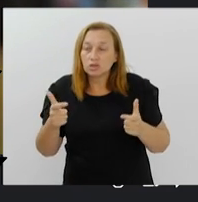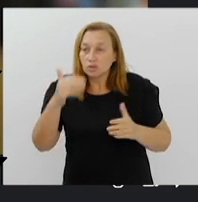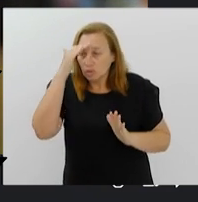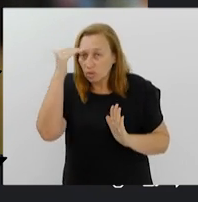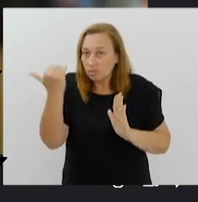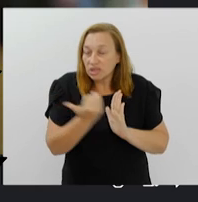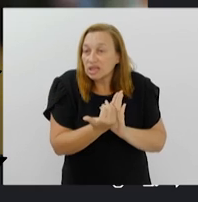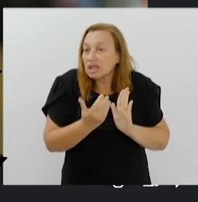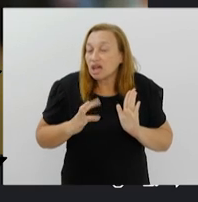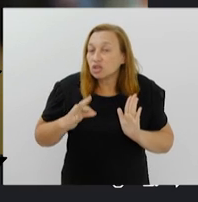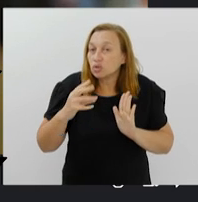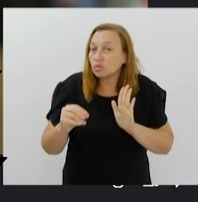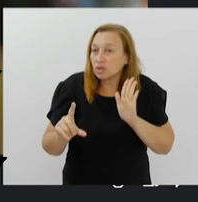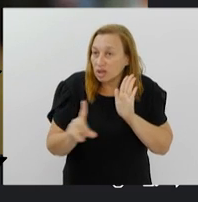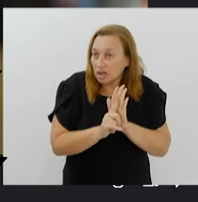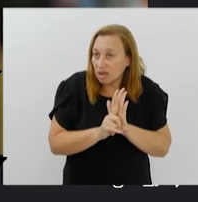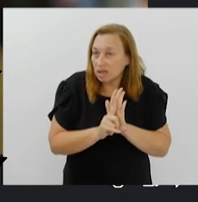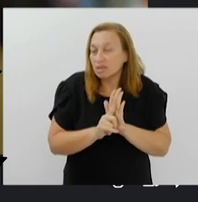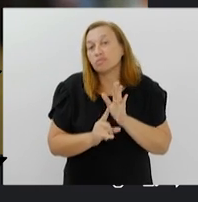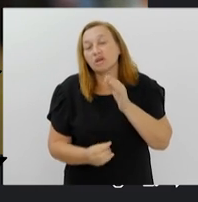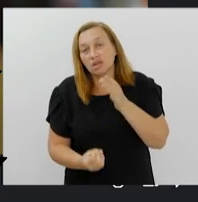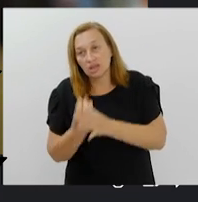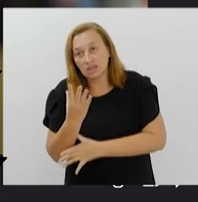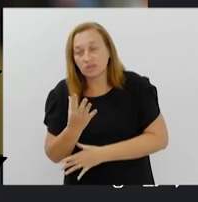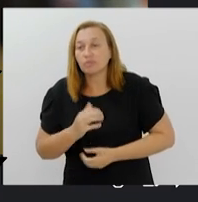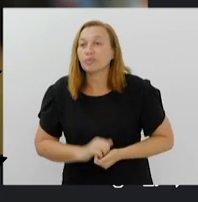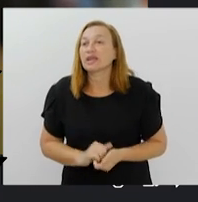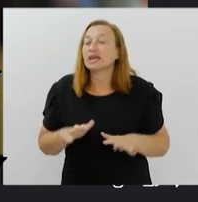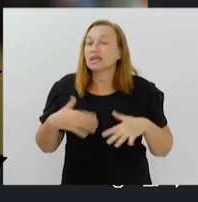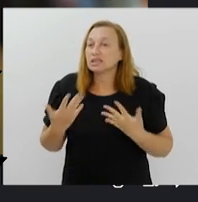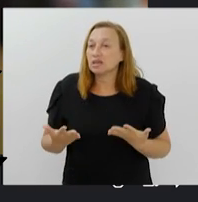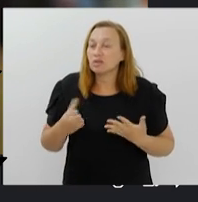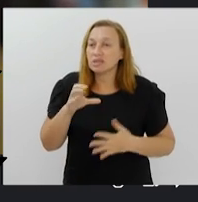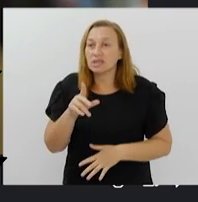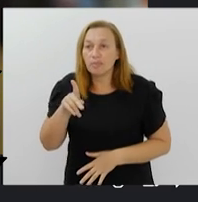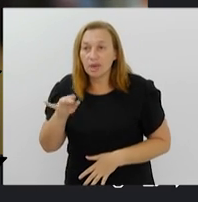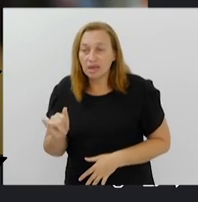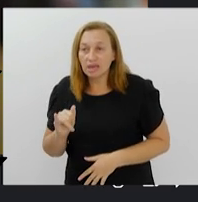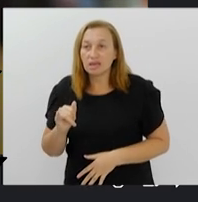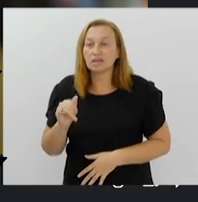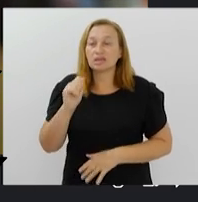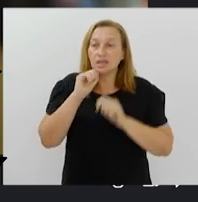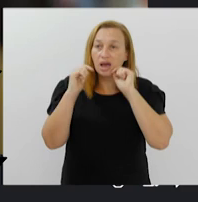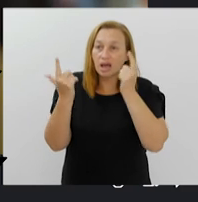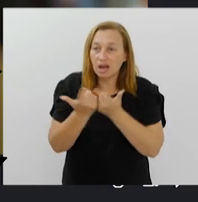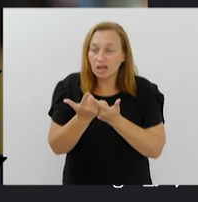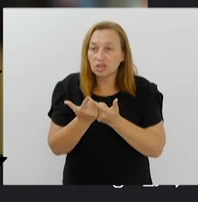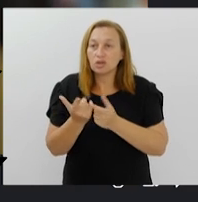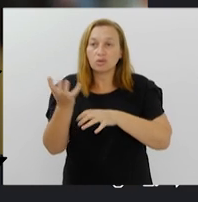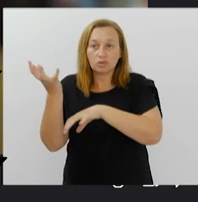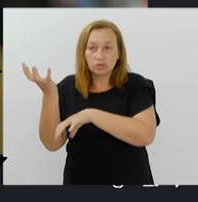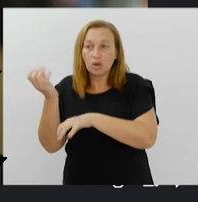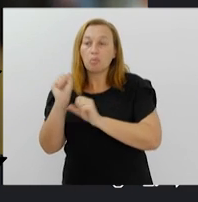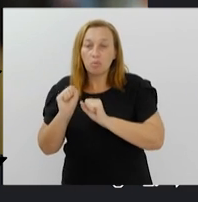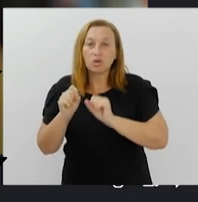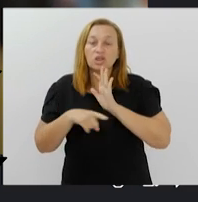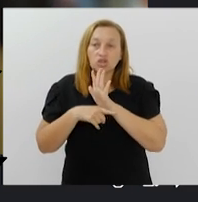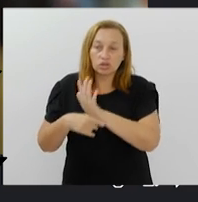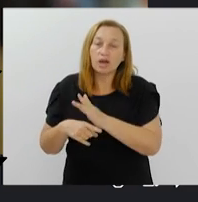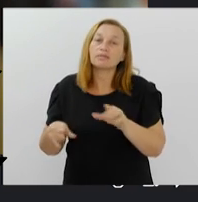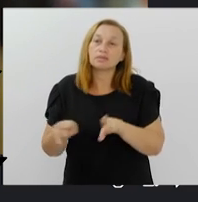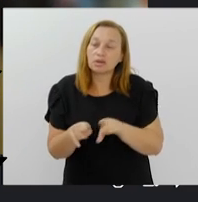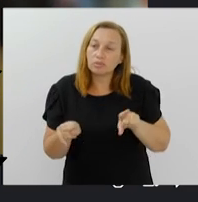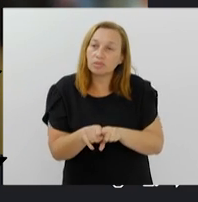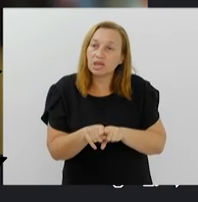os requisitos para sua realização né então assim como a CPI da lege o Congresso Nacional pode também contribuir para